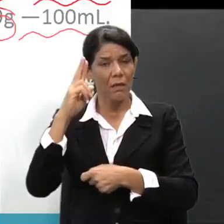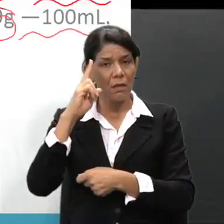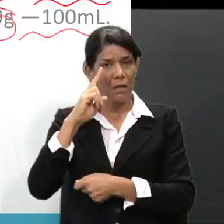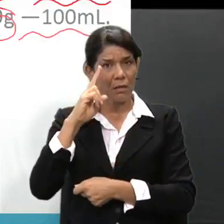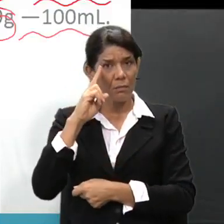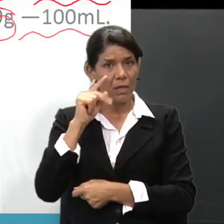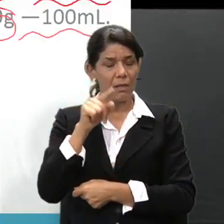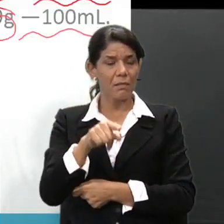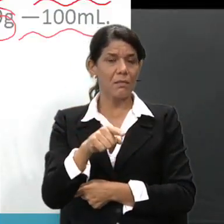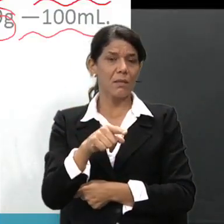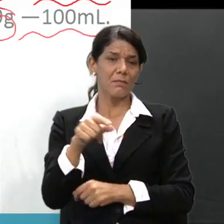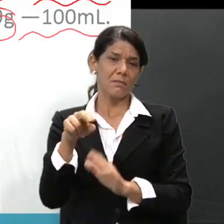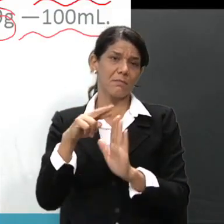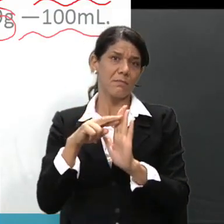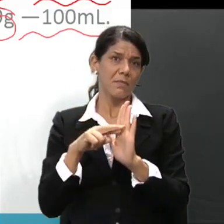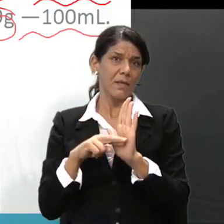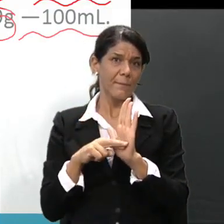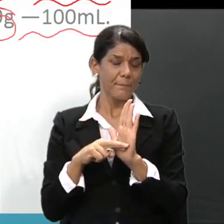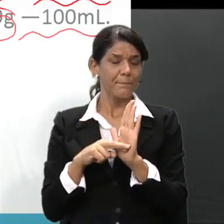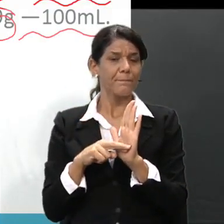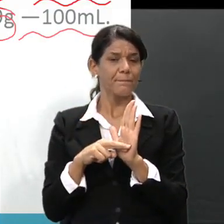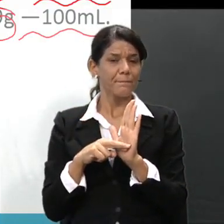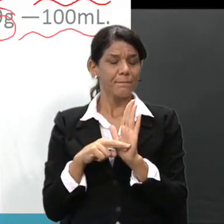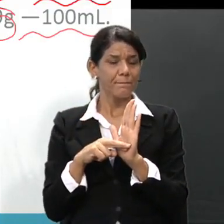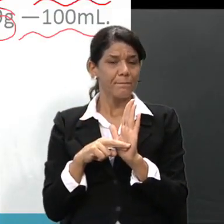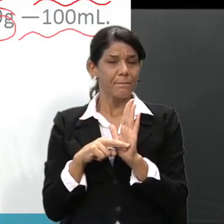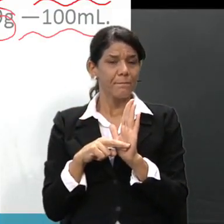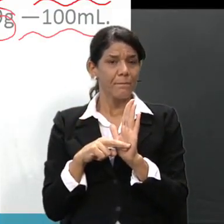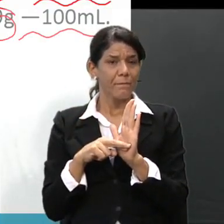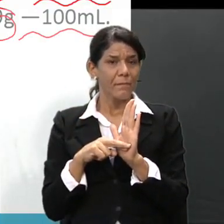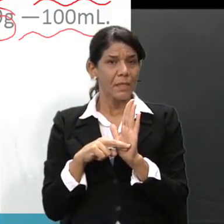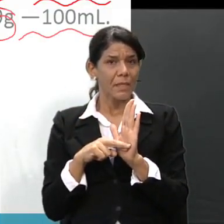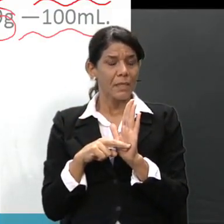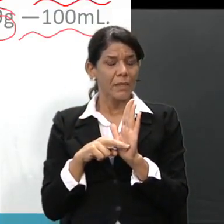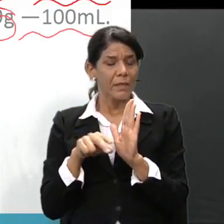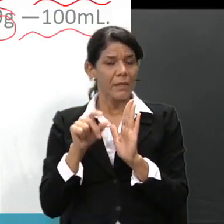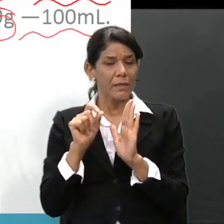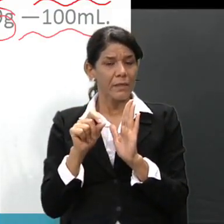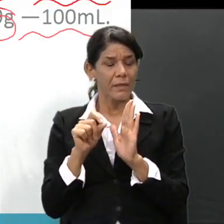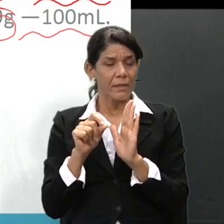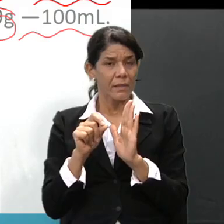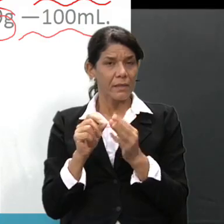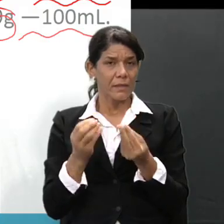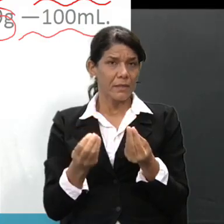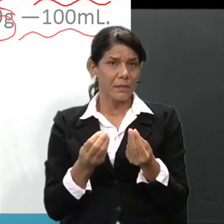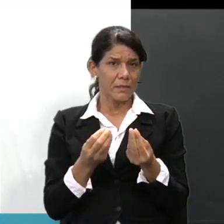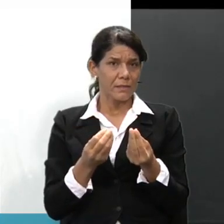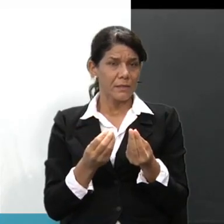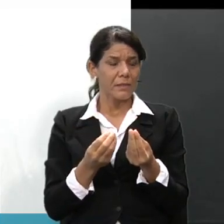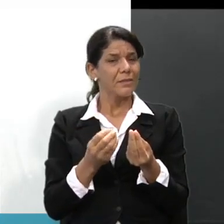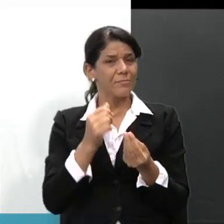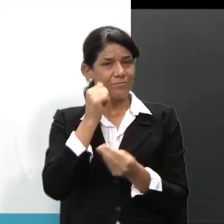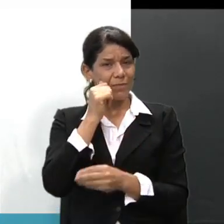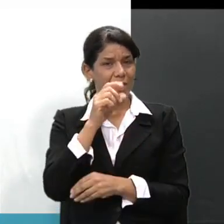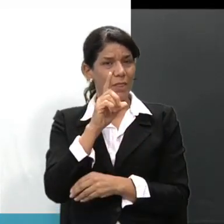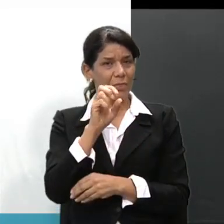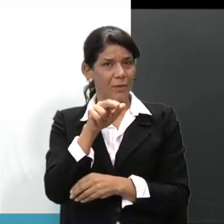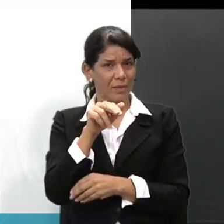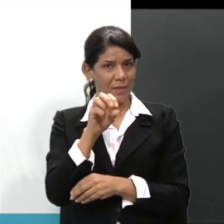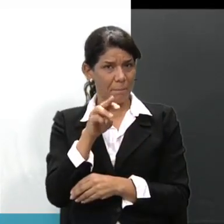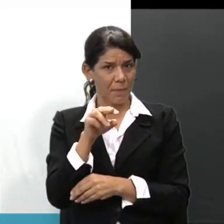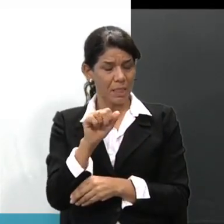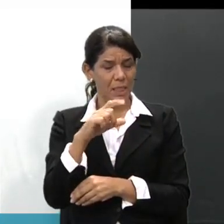lembrar dessa regra, tá? Nessa situação da Dona Maria, nós